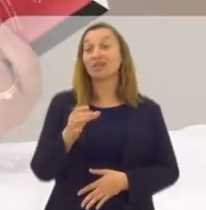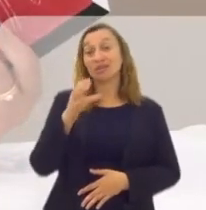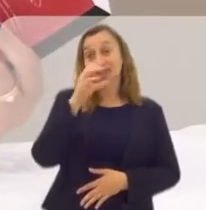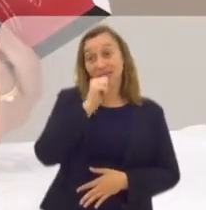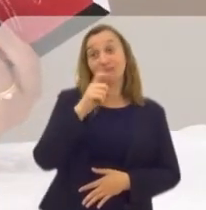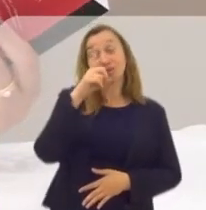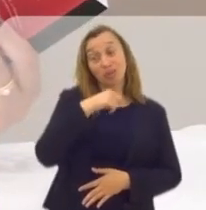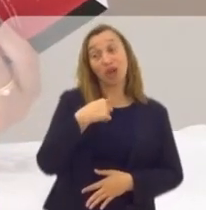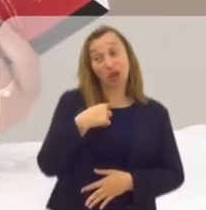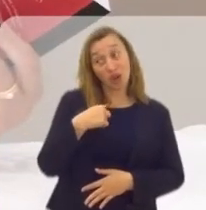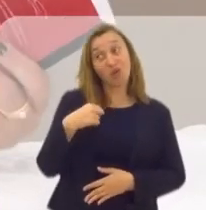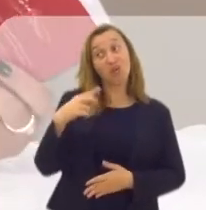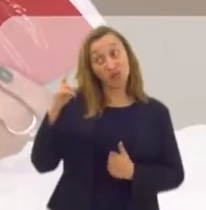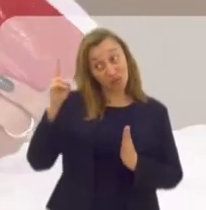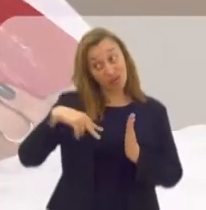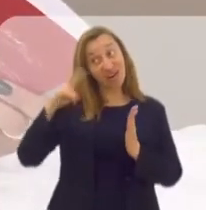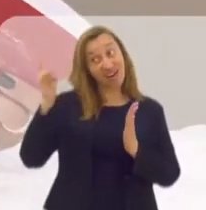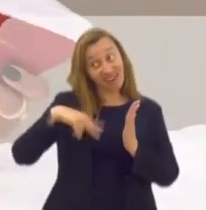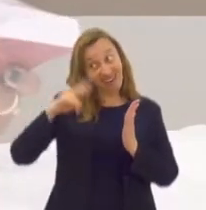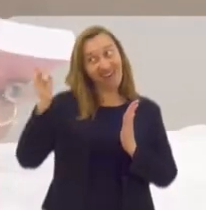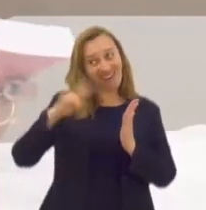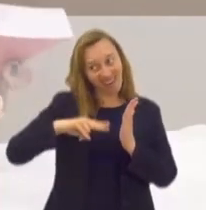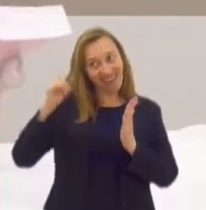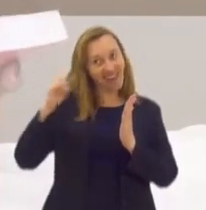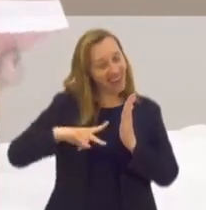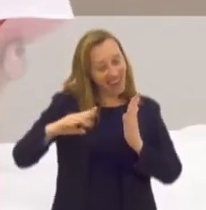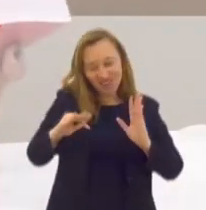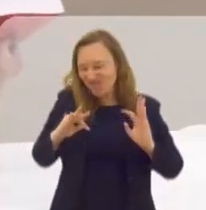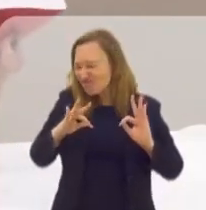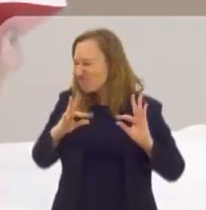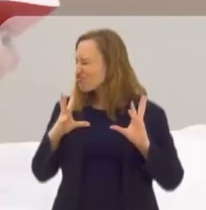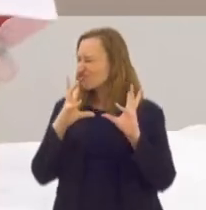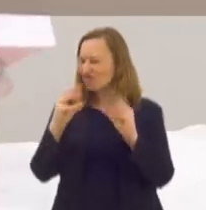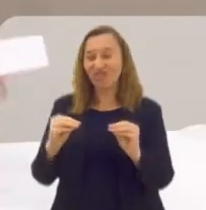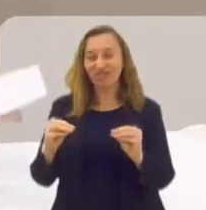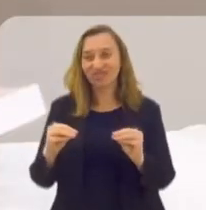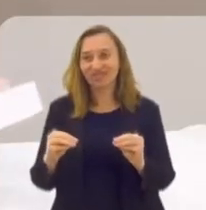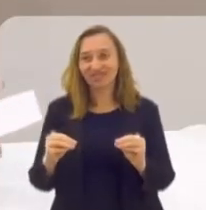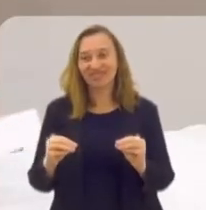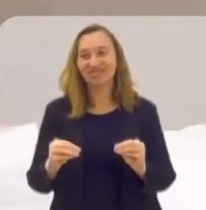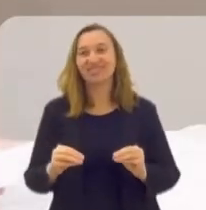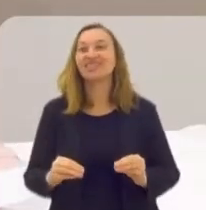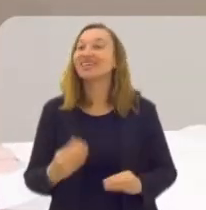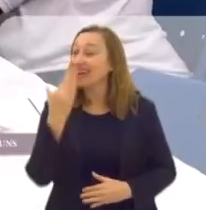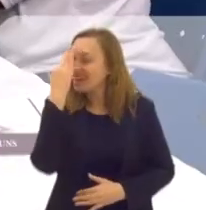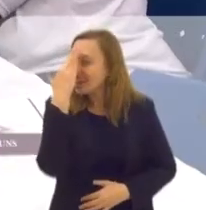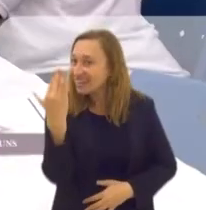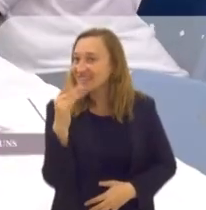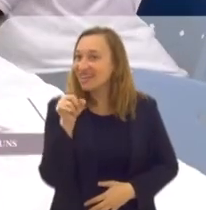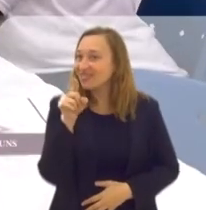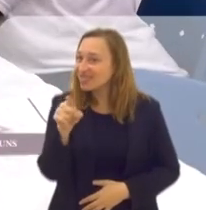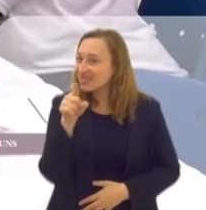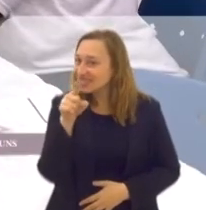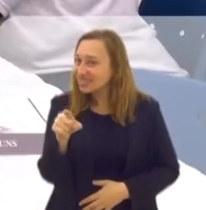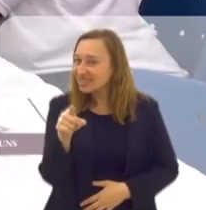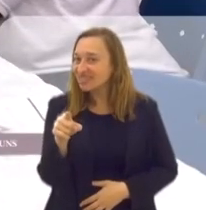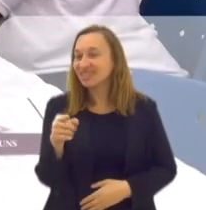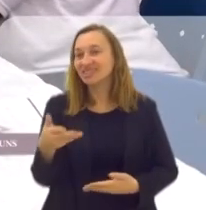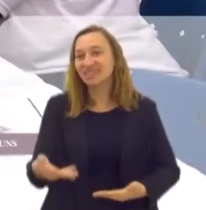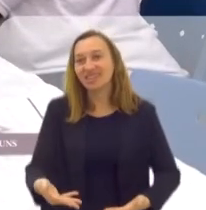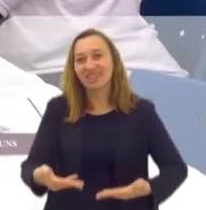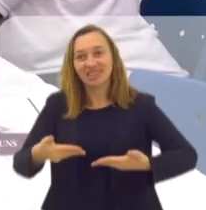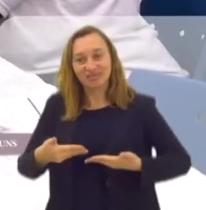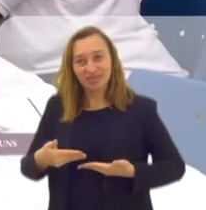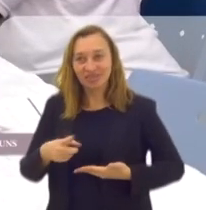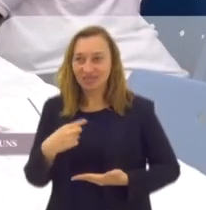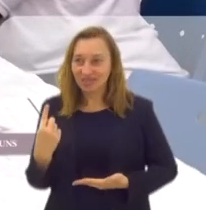que esse final de semana eu vou degustá-lo completamente. Quero agradecer a